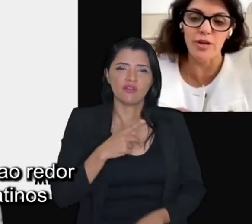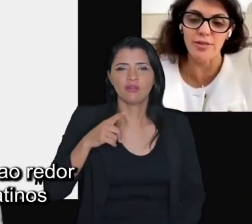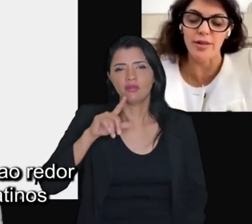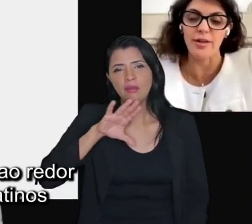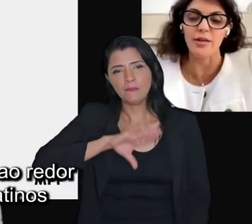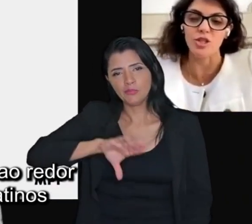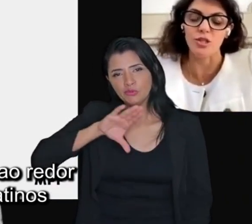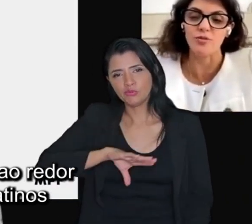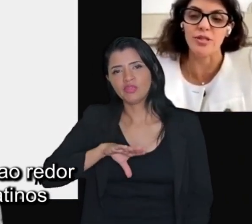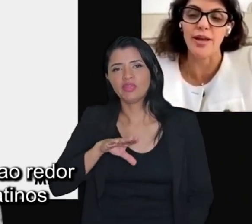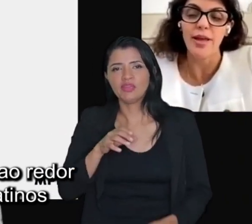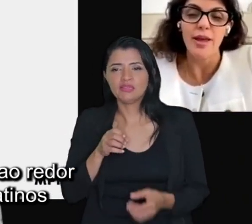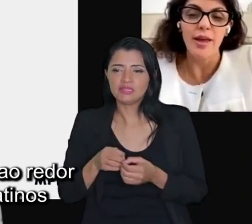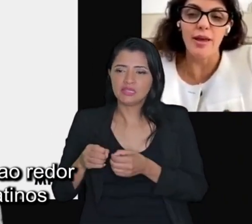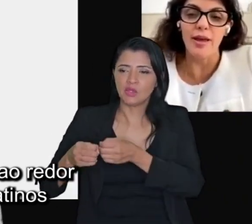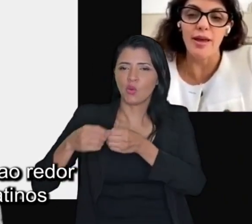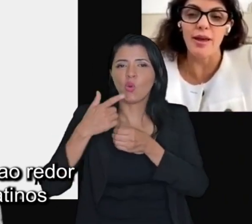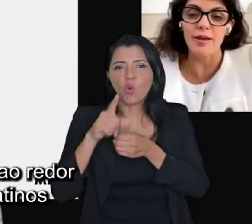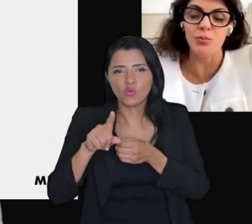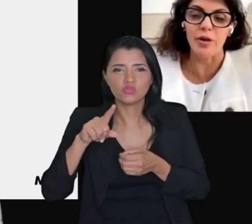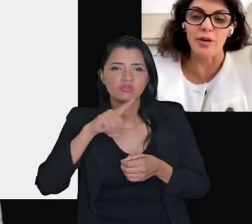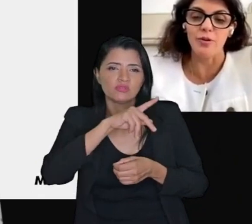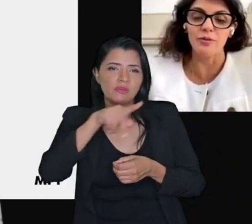de vários países aí latinos, né?